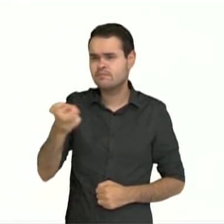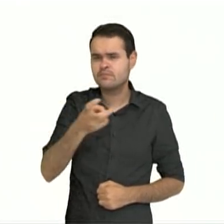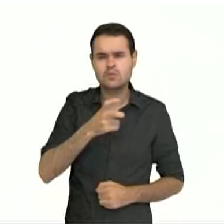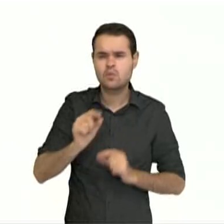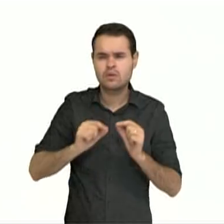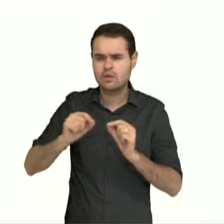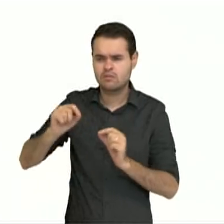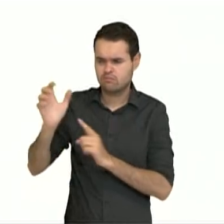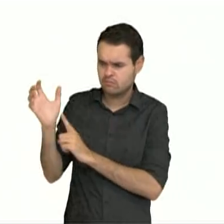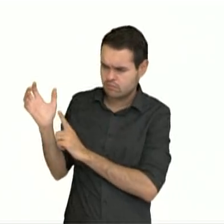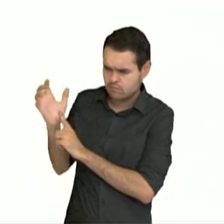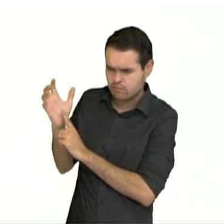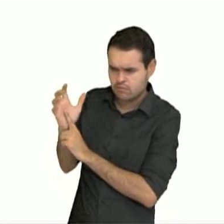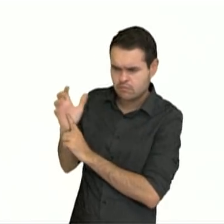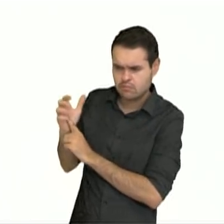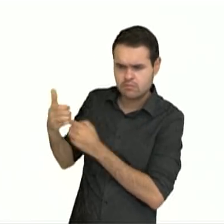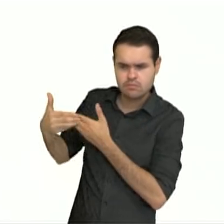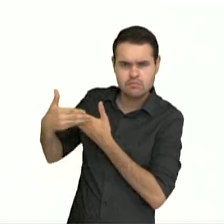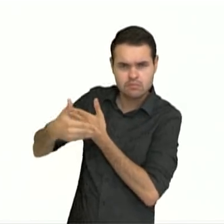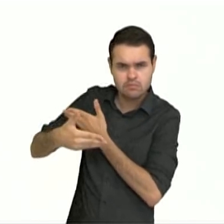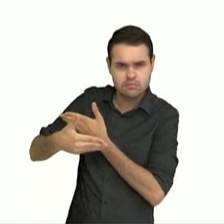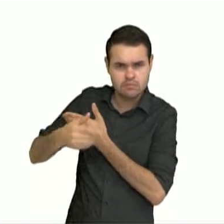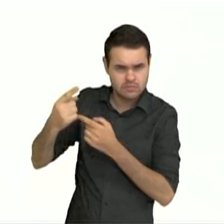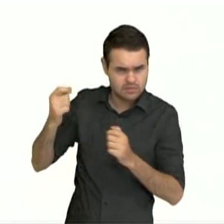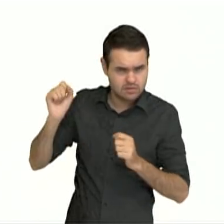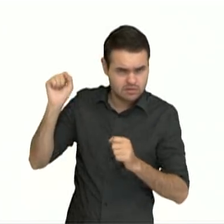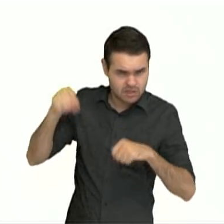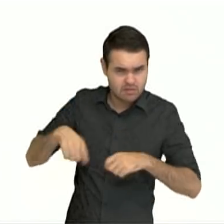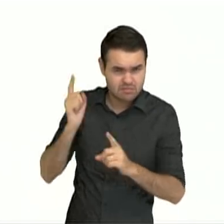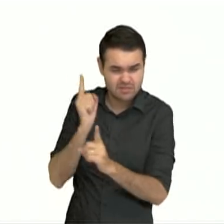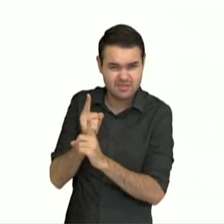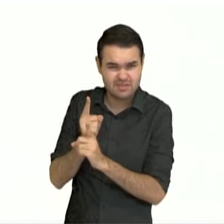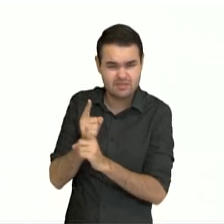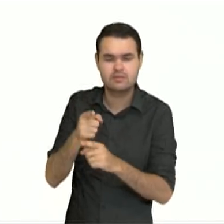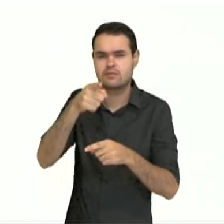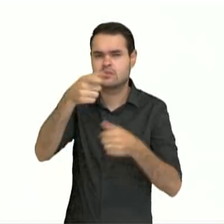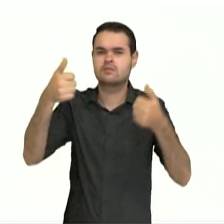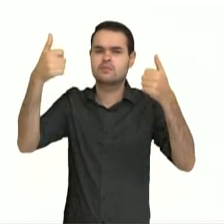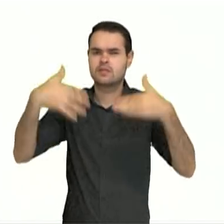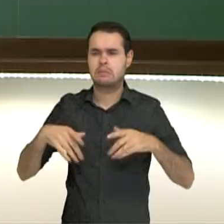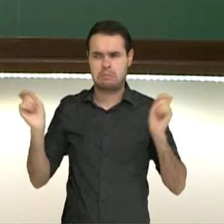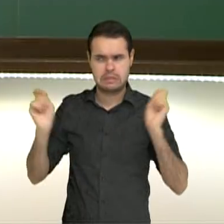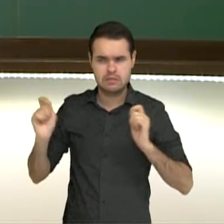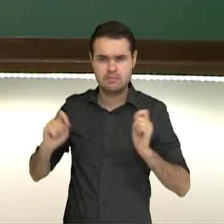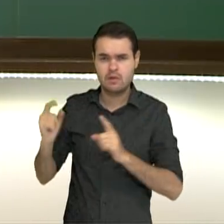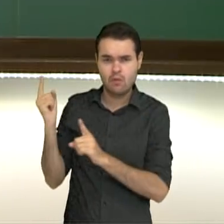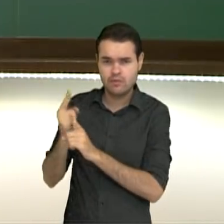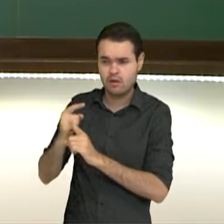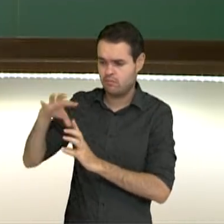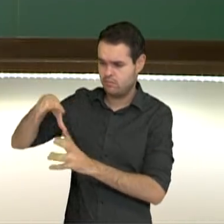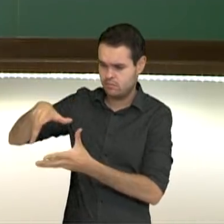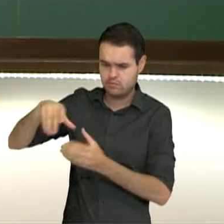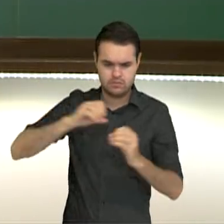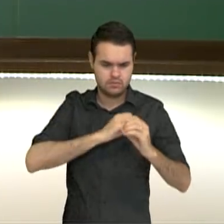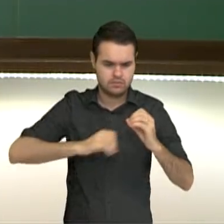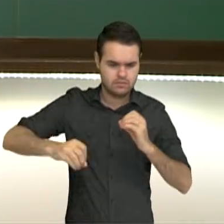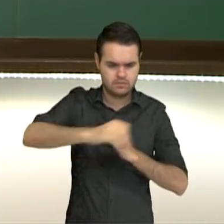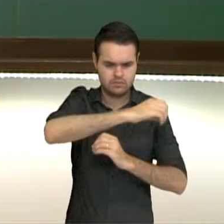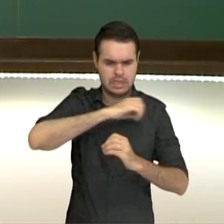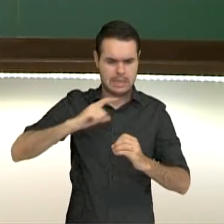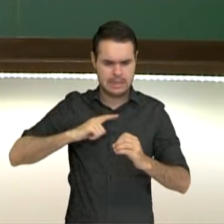desses movimentos? Justifique sua resposta. Então você vai pensar, é possível encontrar consequências da rotação e